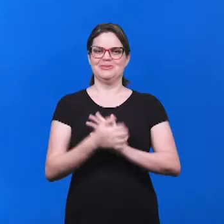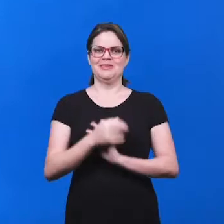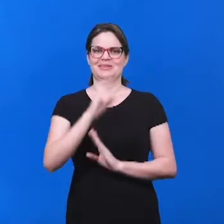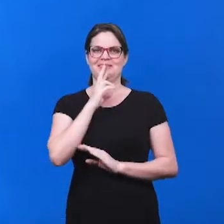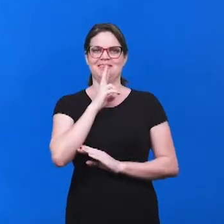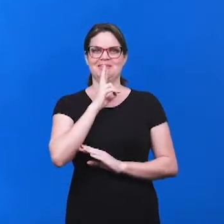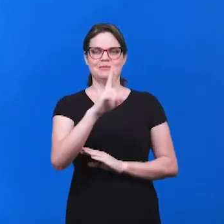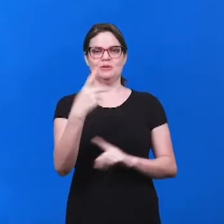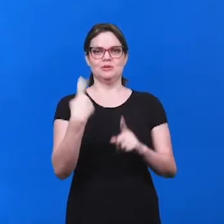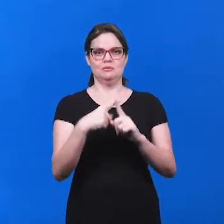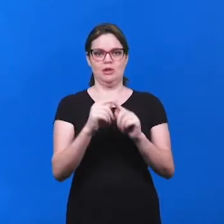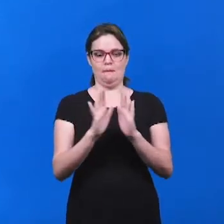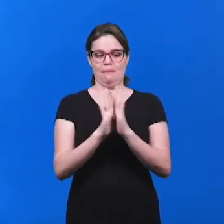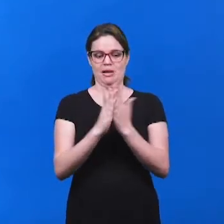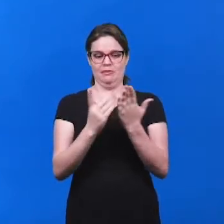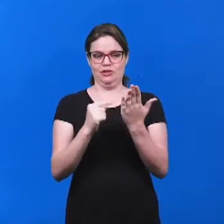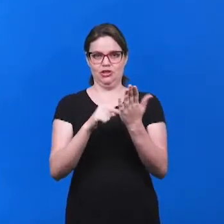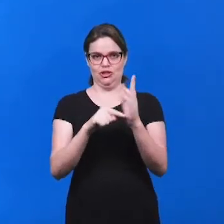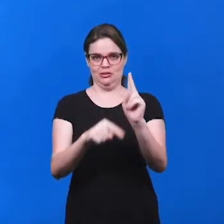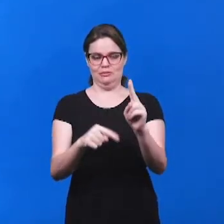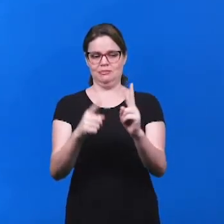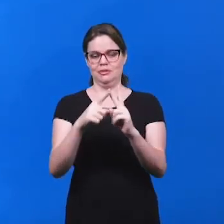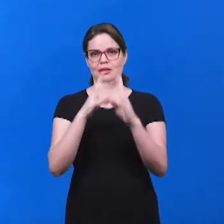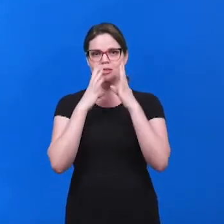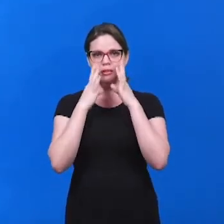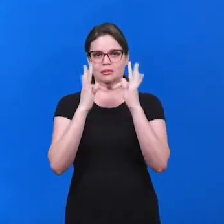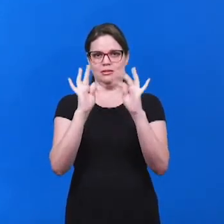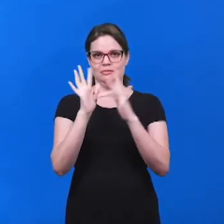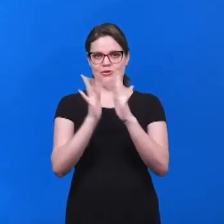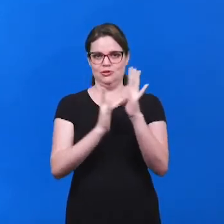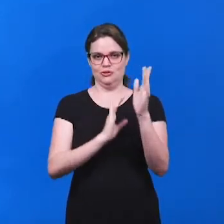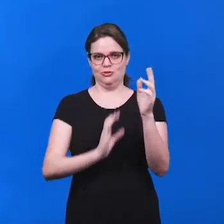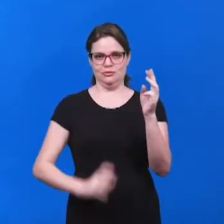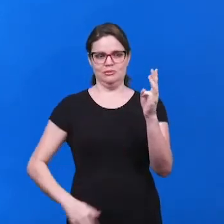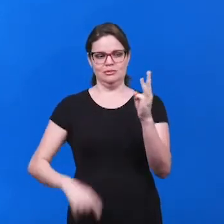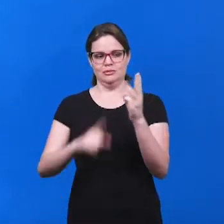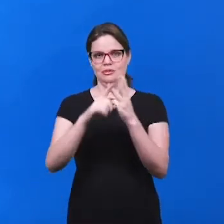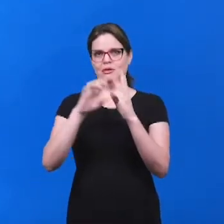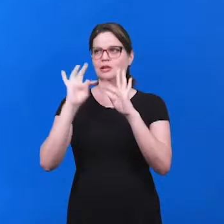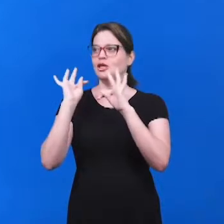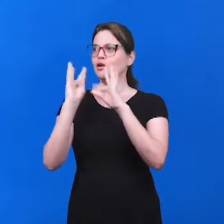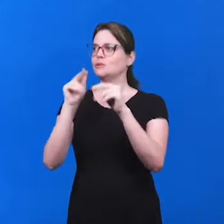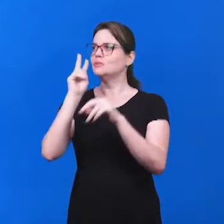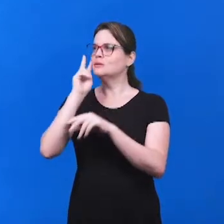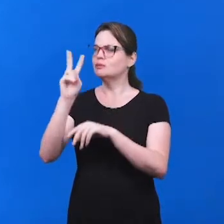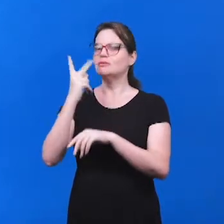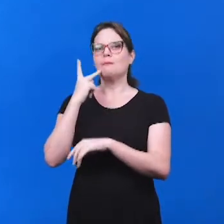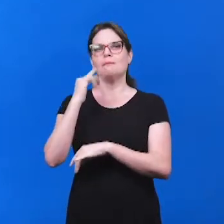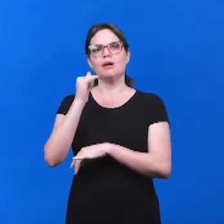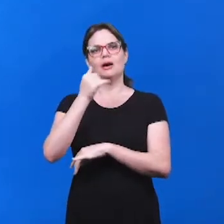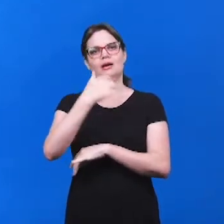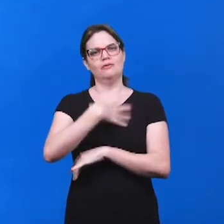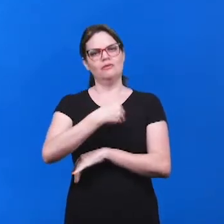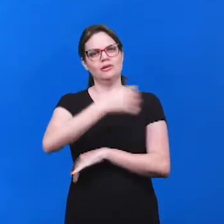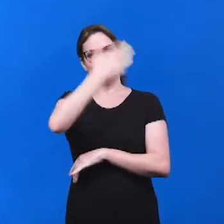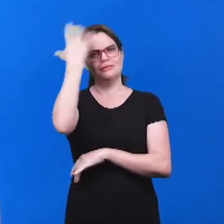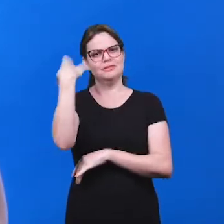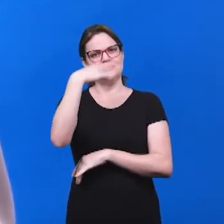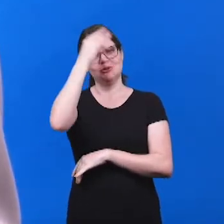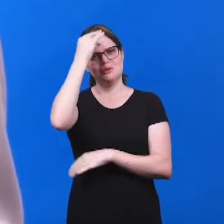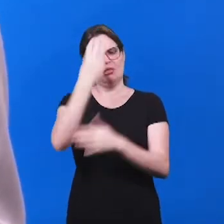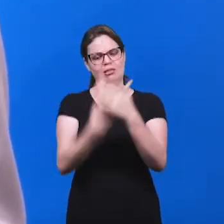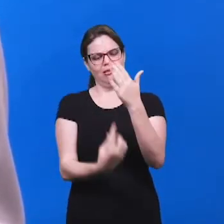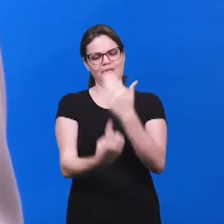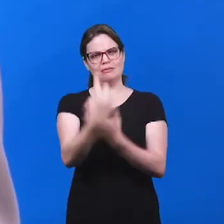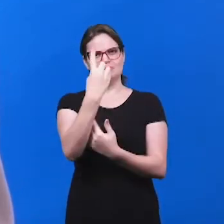A palavra de Deus, o testemunho de Jesus e tudo que tenho visto. O Pai, o Filho e o Espírito Santo. Muito bom a